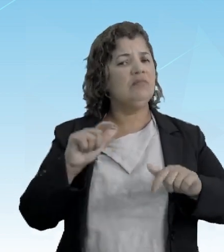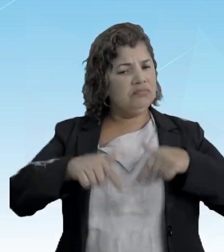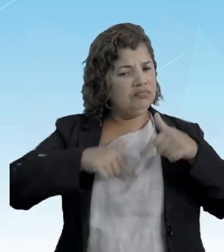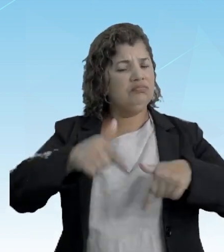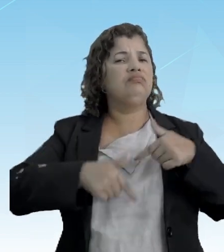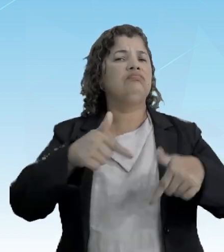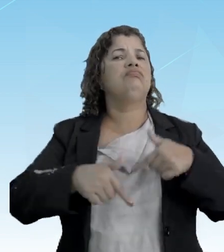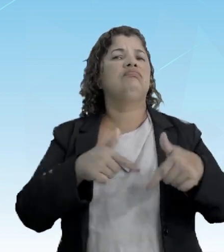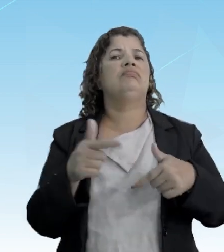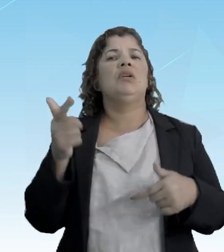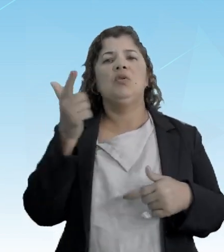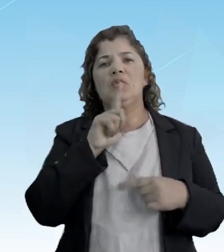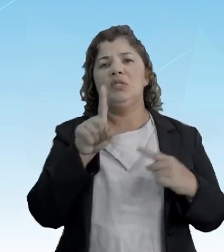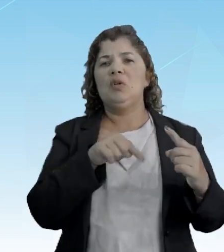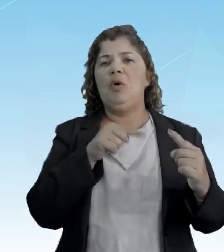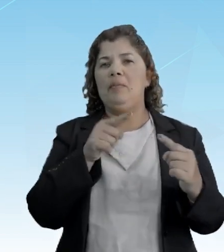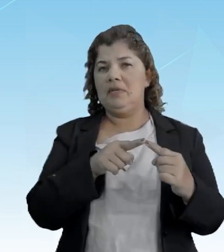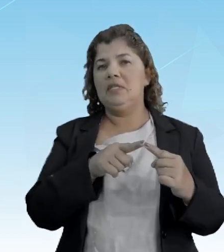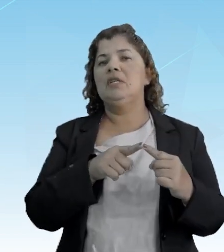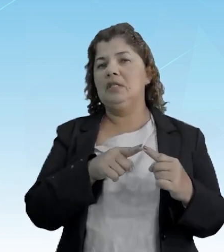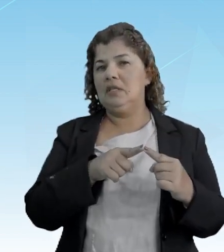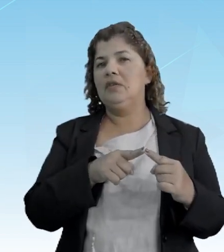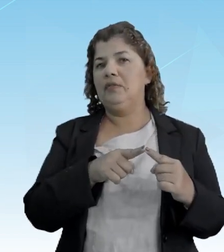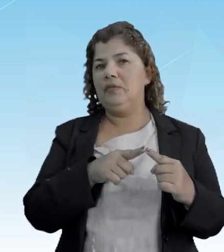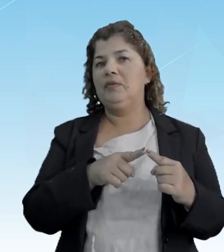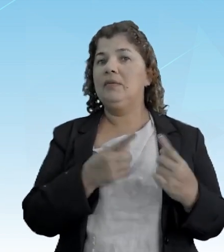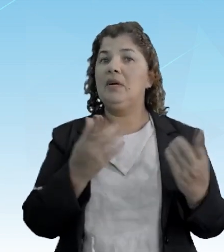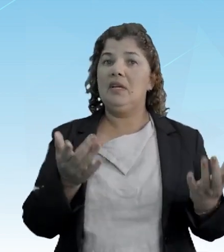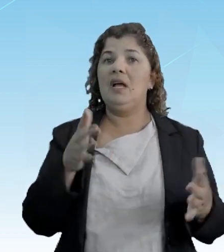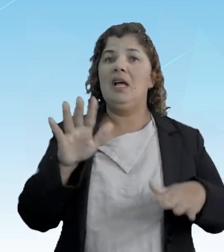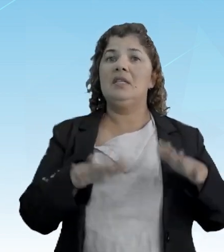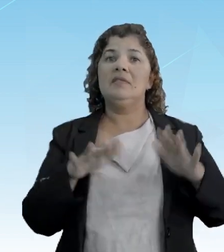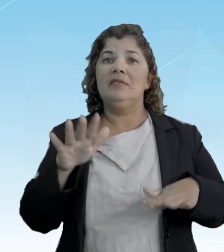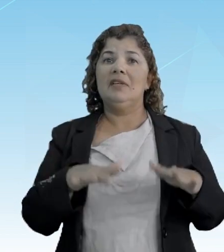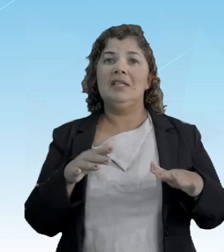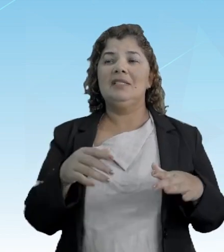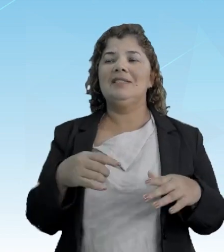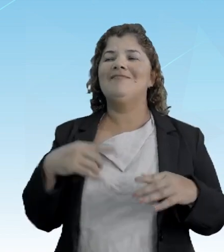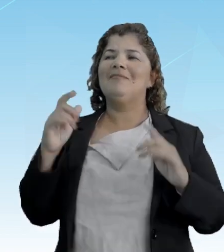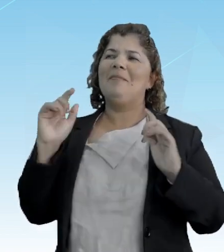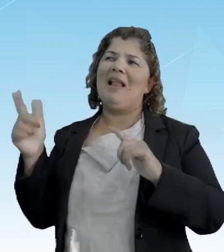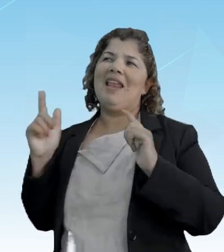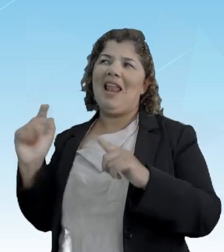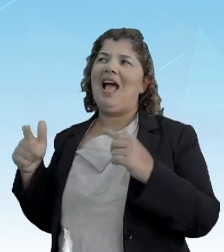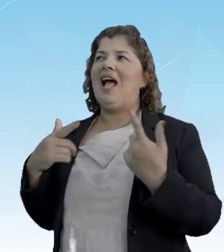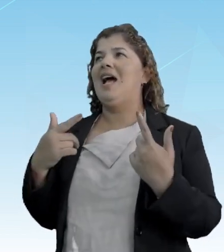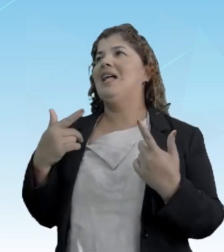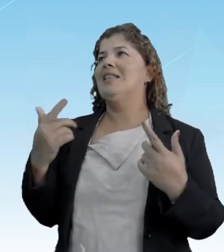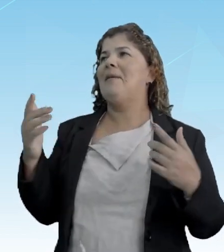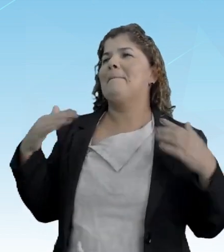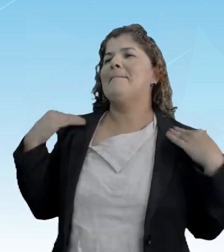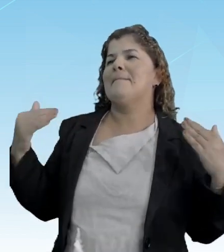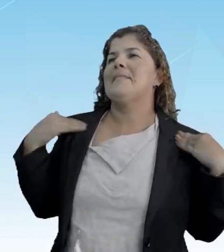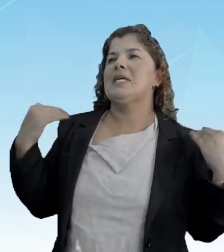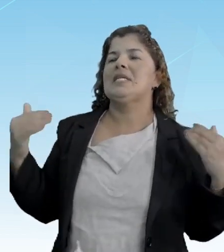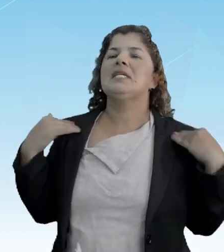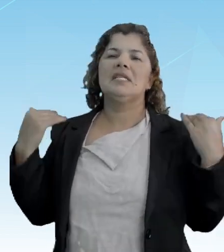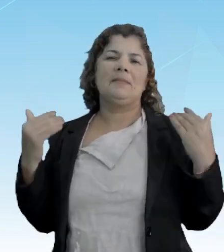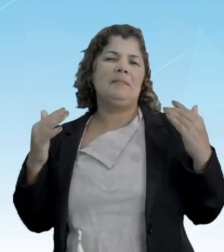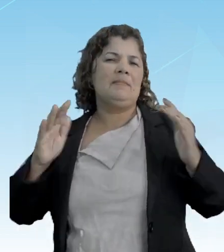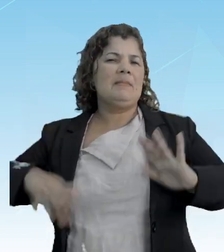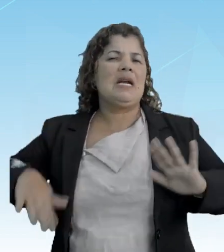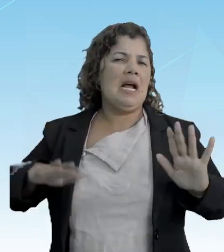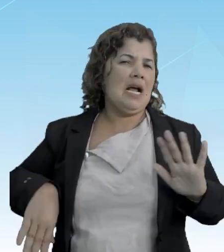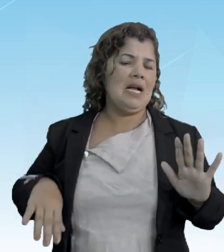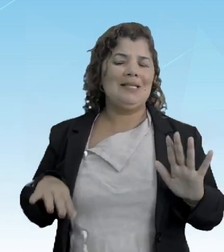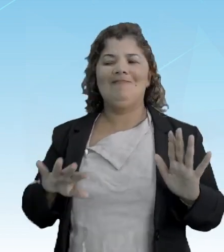atingir esses objetivos, existe um preço a ser pago. E às vezes a gente vai deixar de ir para uma balada, às vezes a gente vai deixar de ir para uma praia